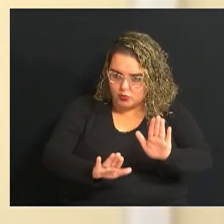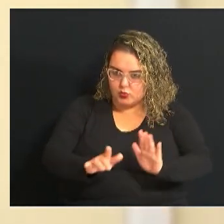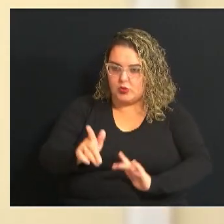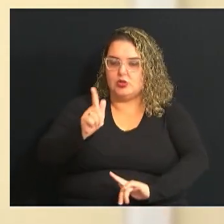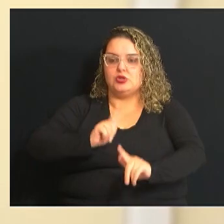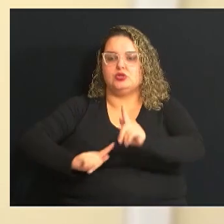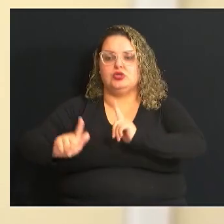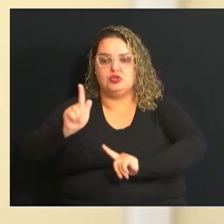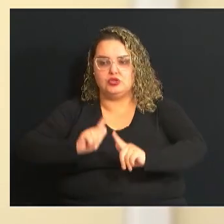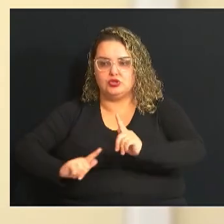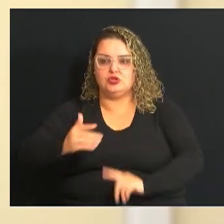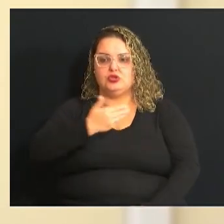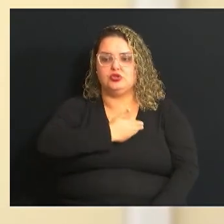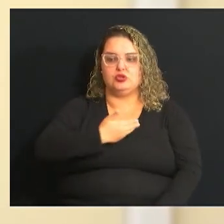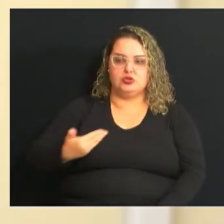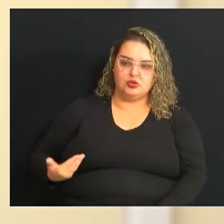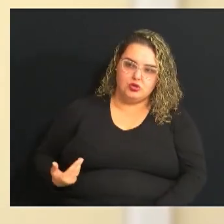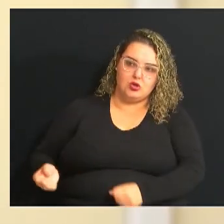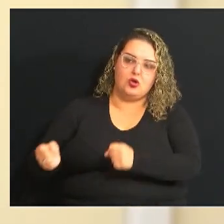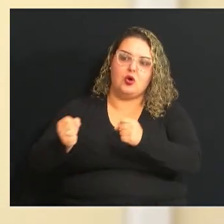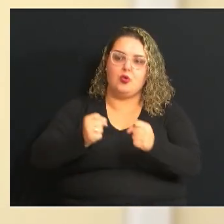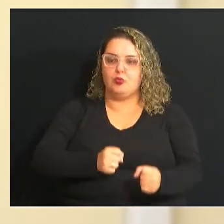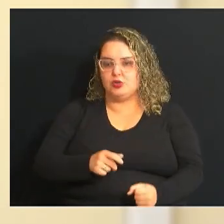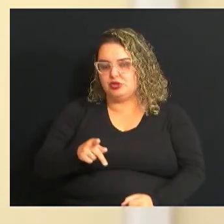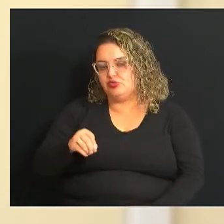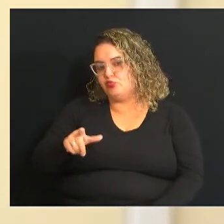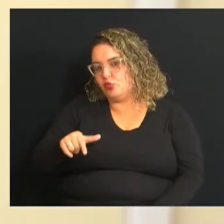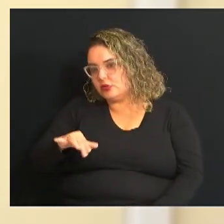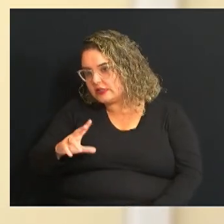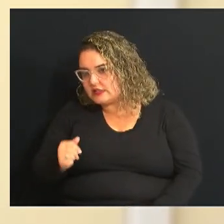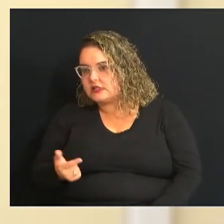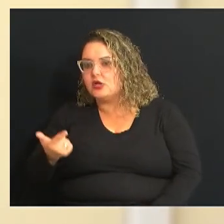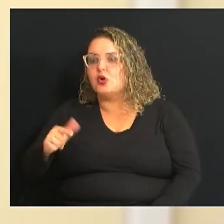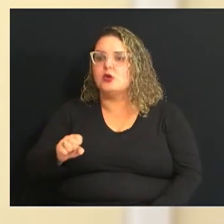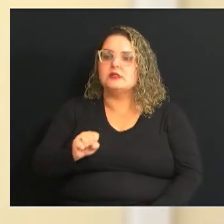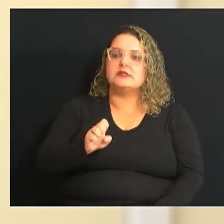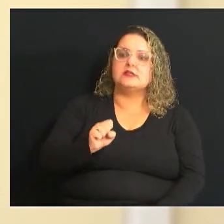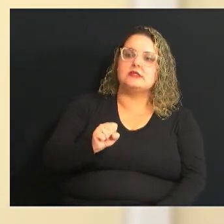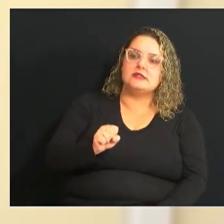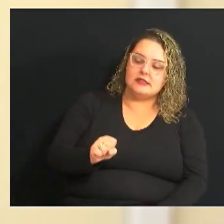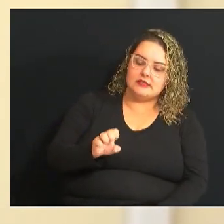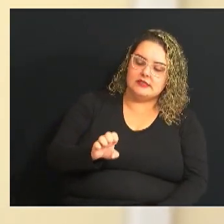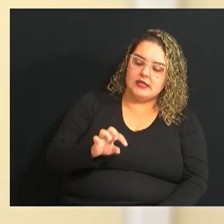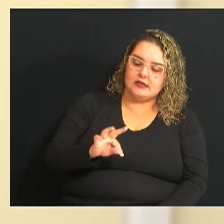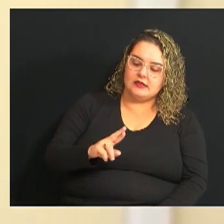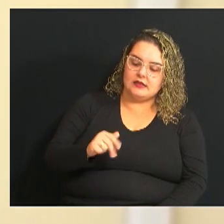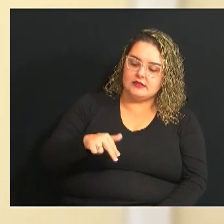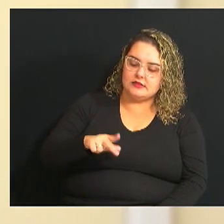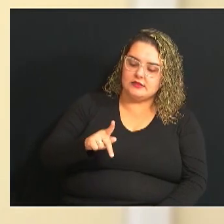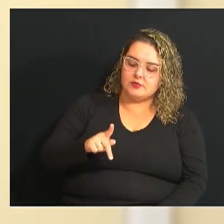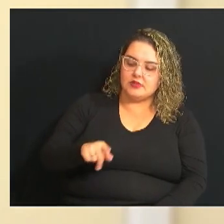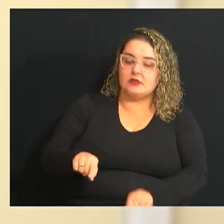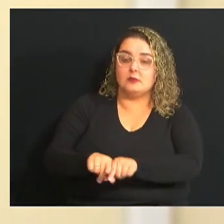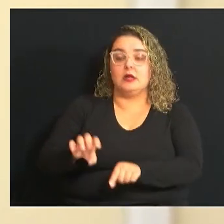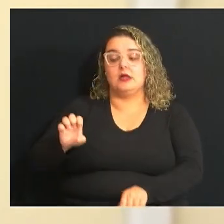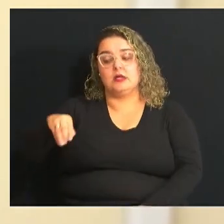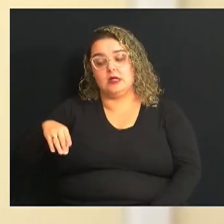Ele autoriza a CETRANSP, a ENDEC, através de